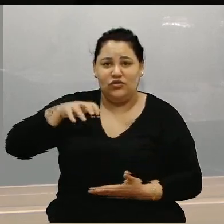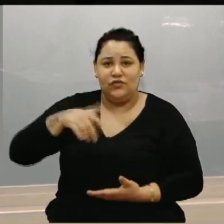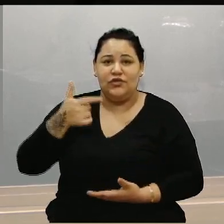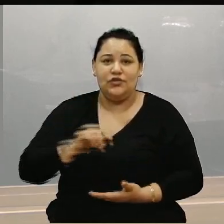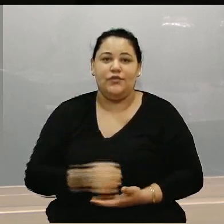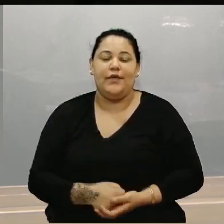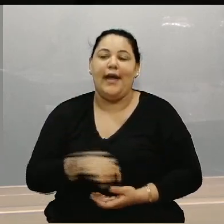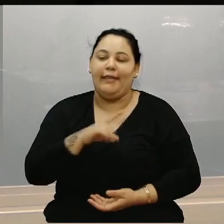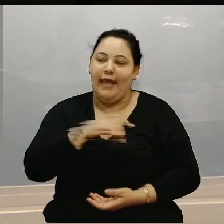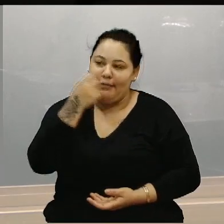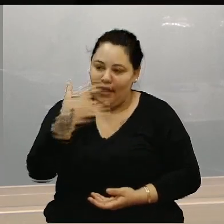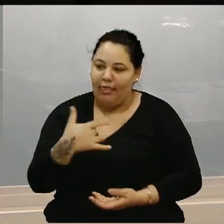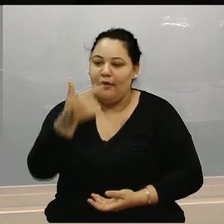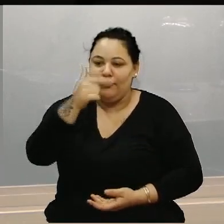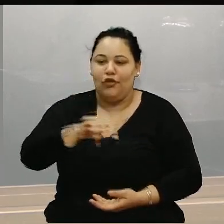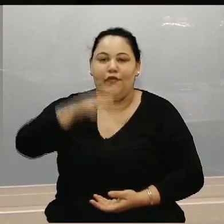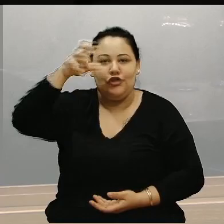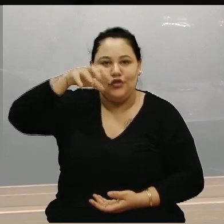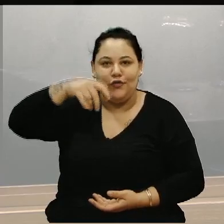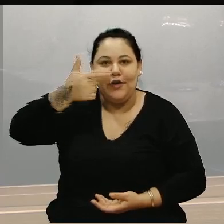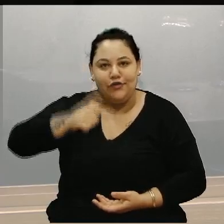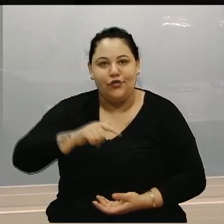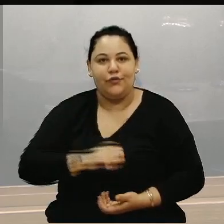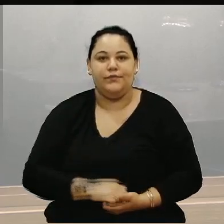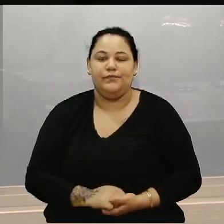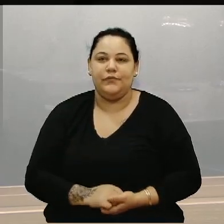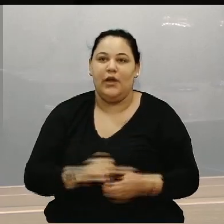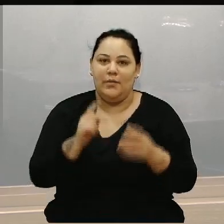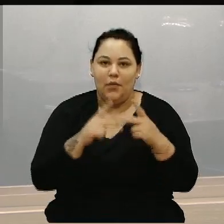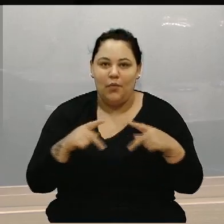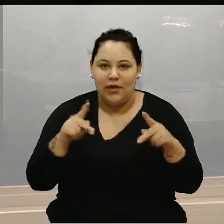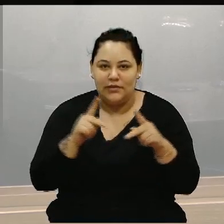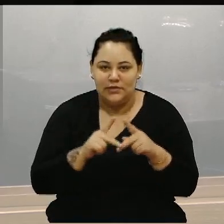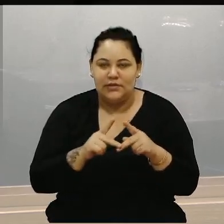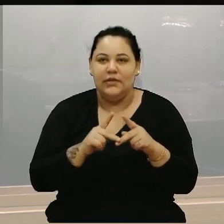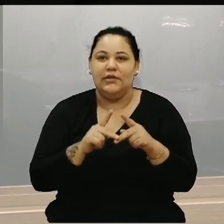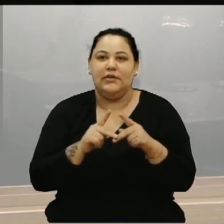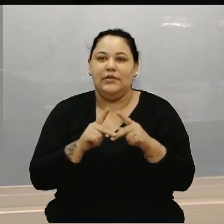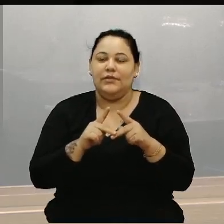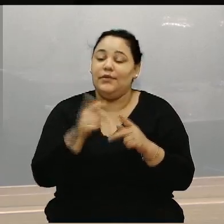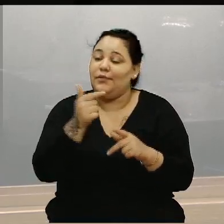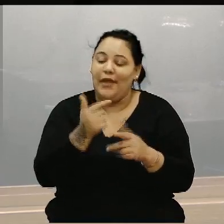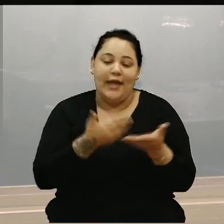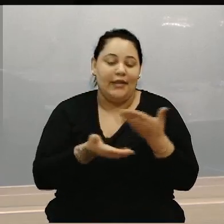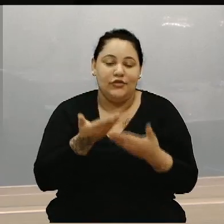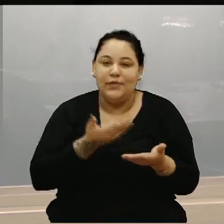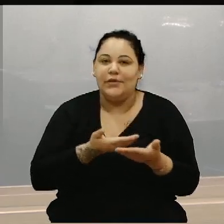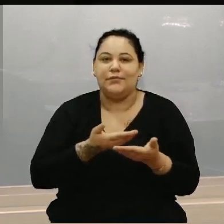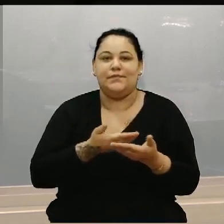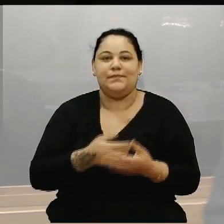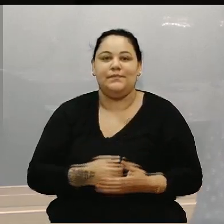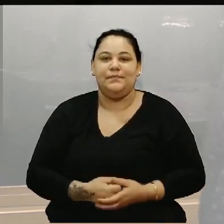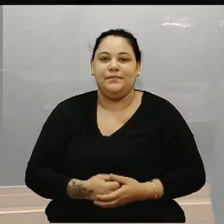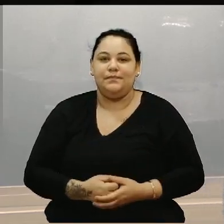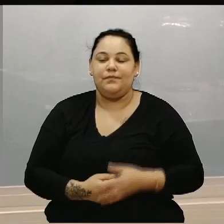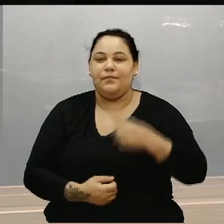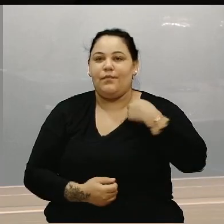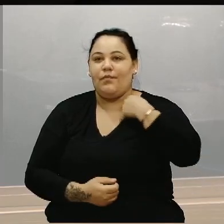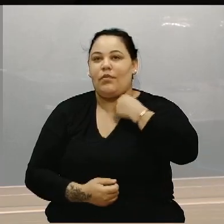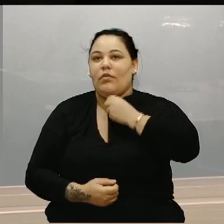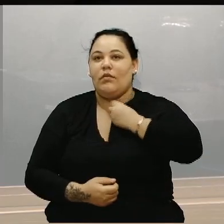mais a justificativa que vai chover de novo. E o povo vai ficando sem ser atendido. Então, é